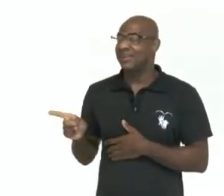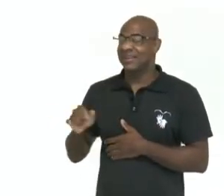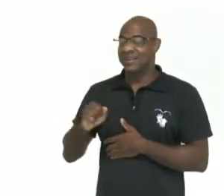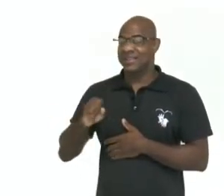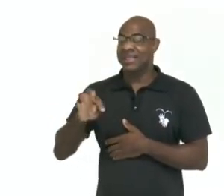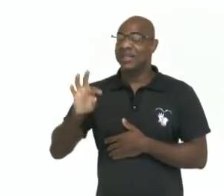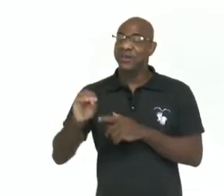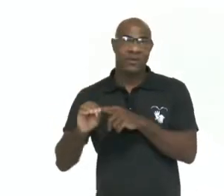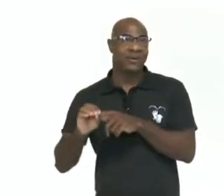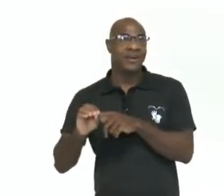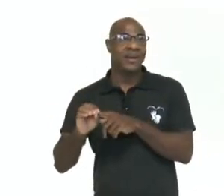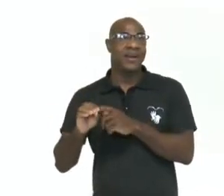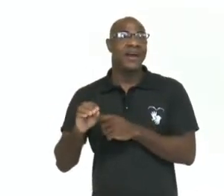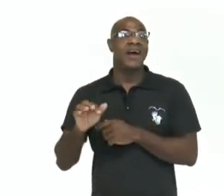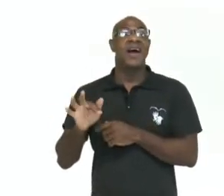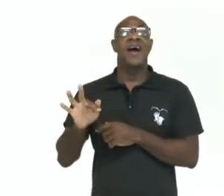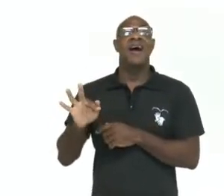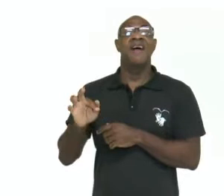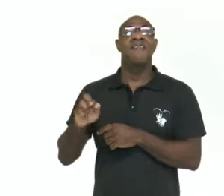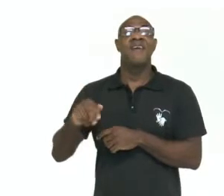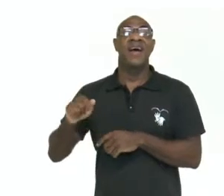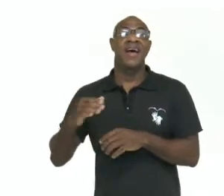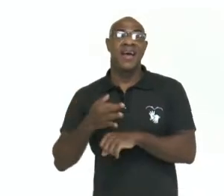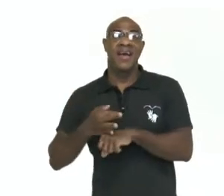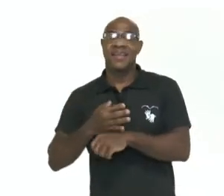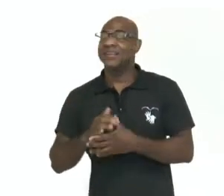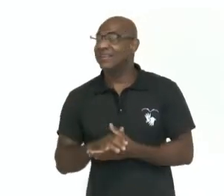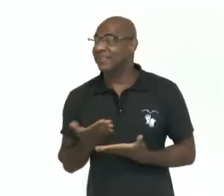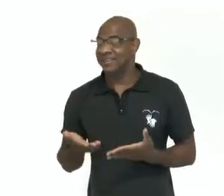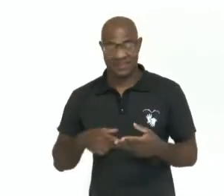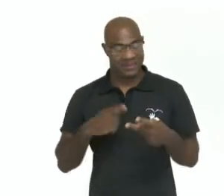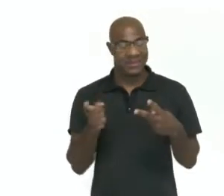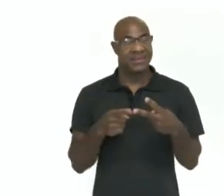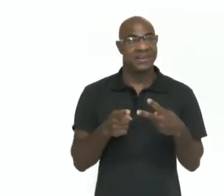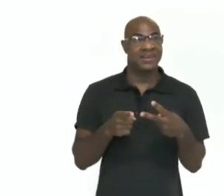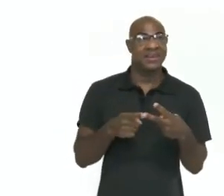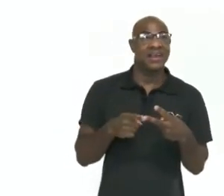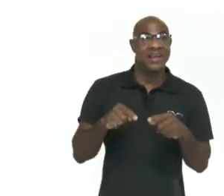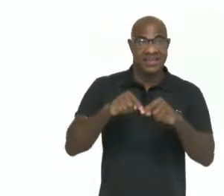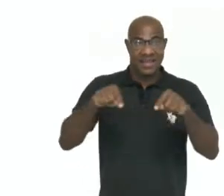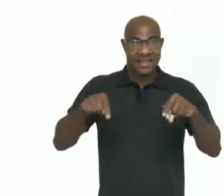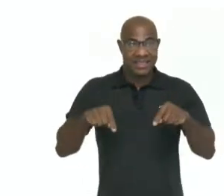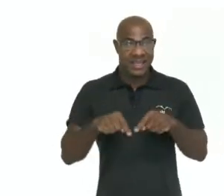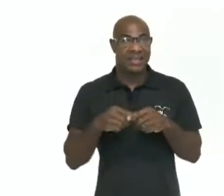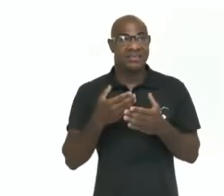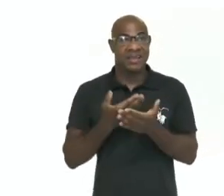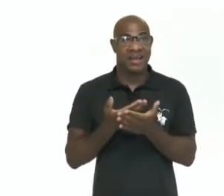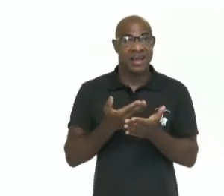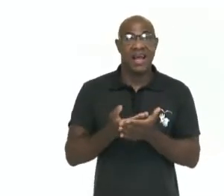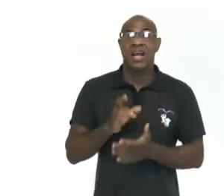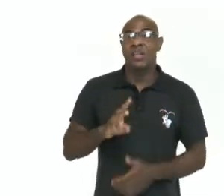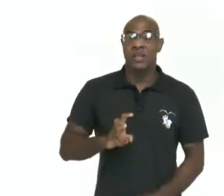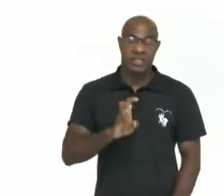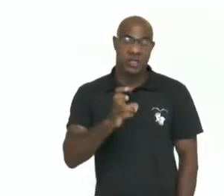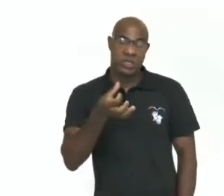são facilmente identificáveis pelo leitor. Observem esse outro exemplo. Na sala de aula, apenas 5 ou 6 alunos. O que